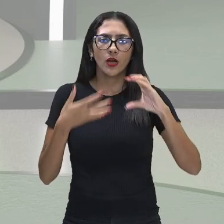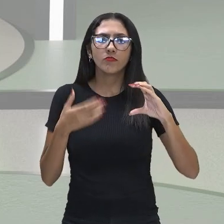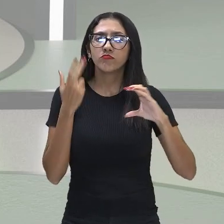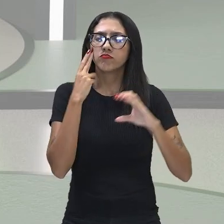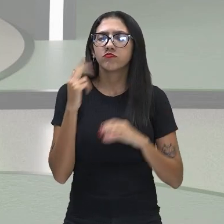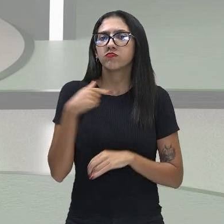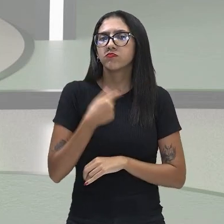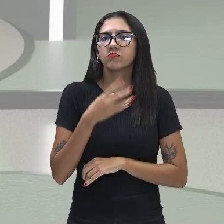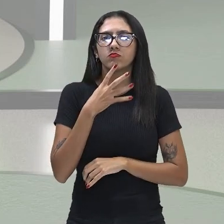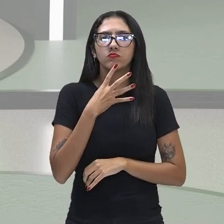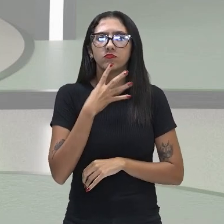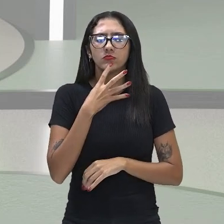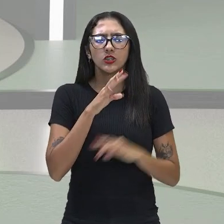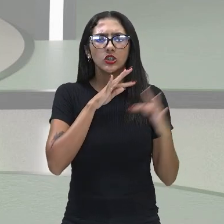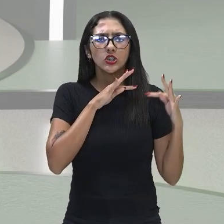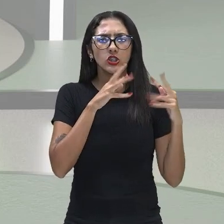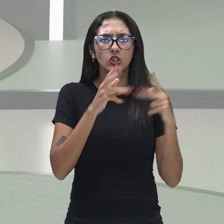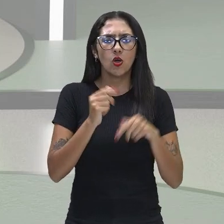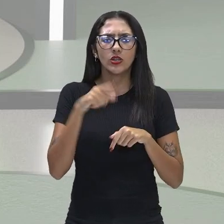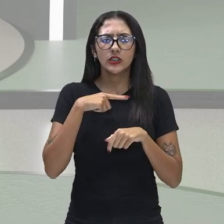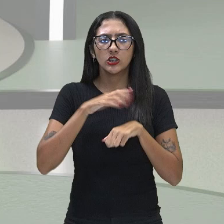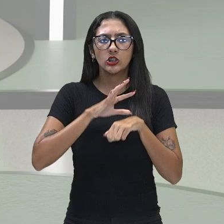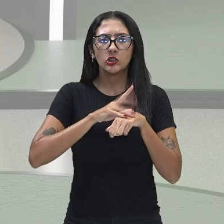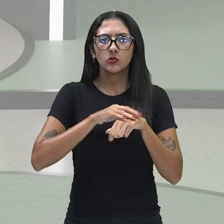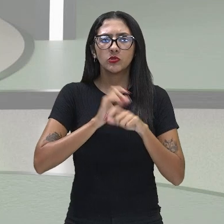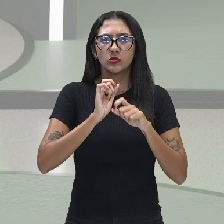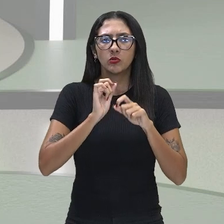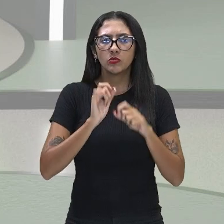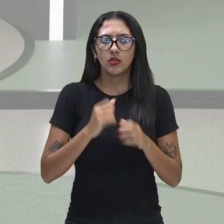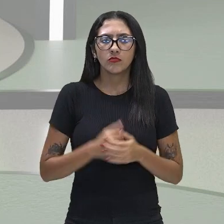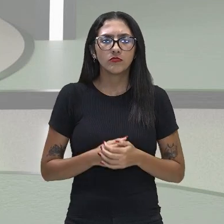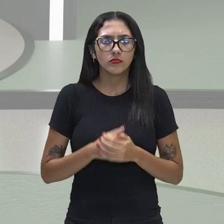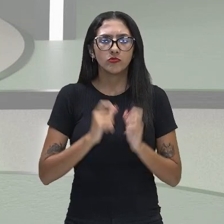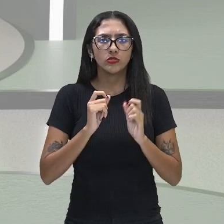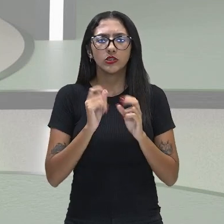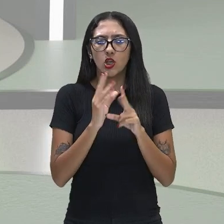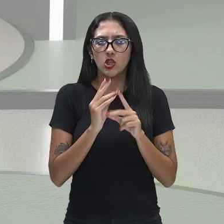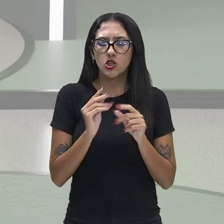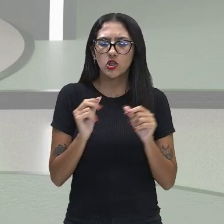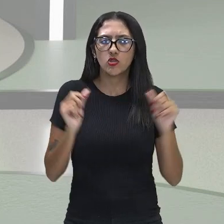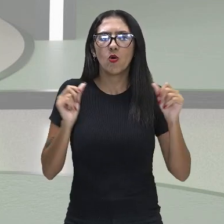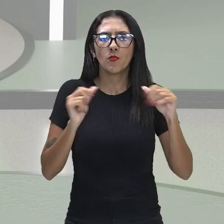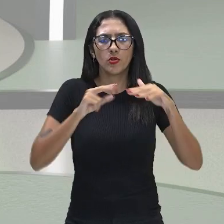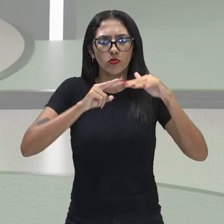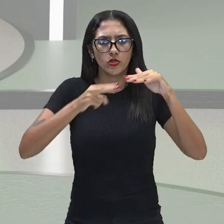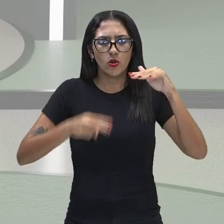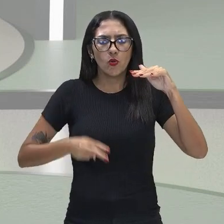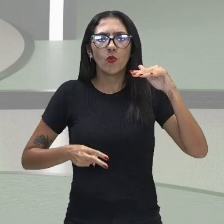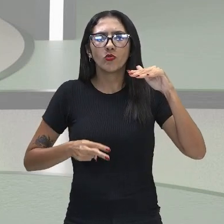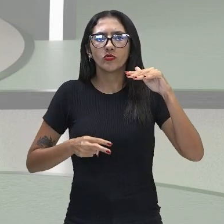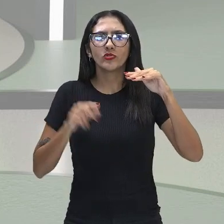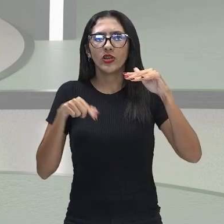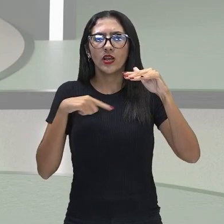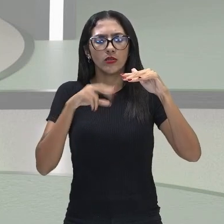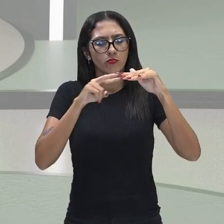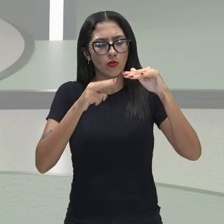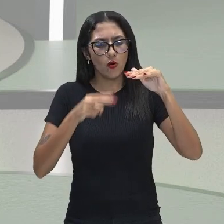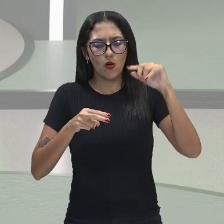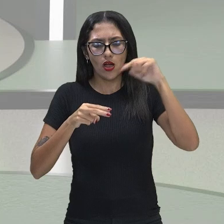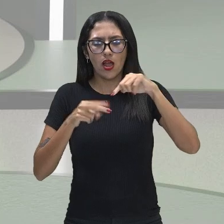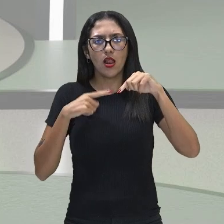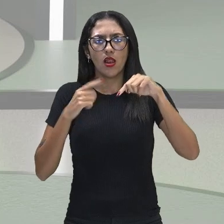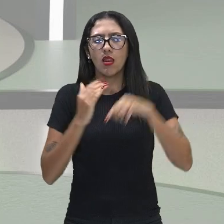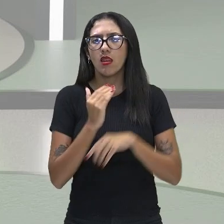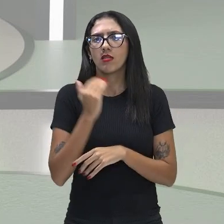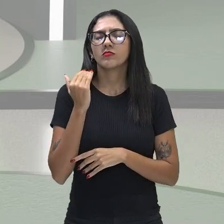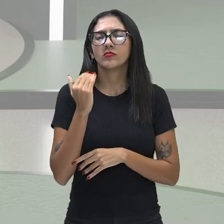a todas as doenças desse grupo é a morte dos neurônios, que são essenciais para o cérebro